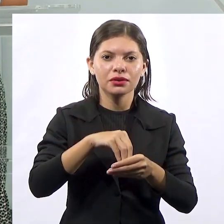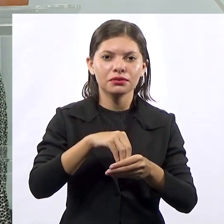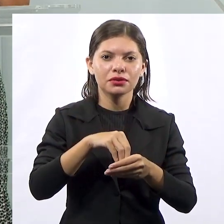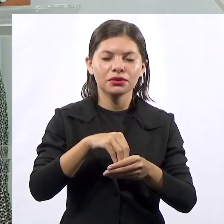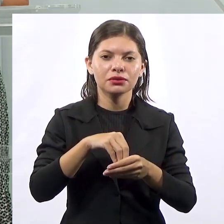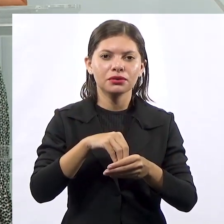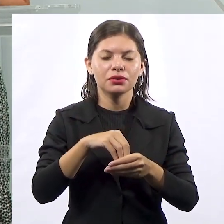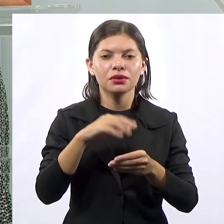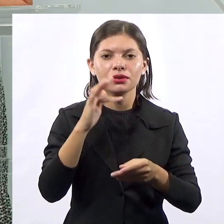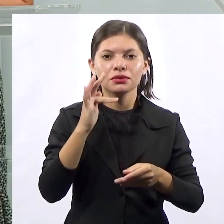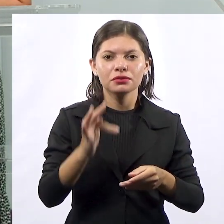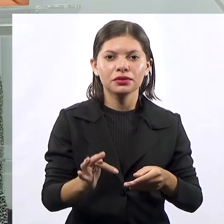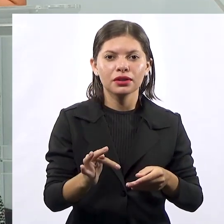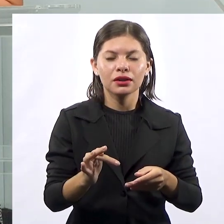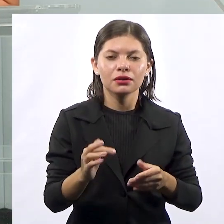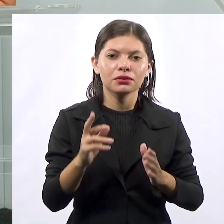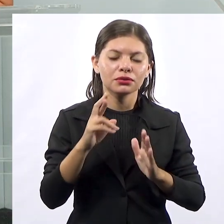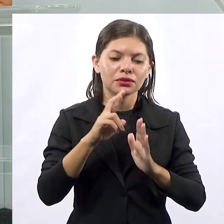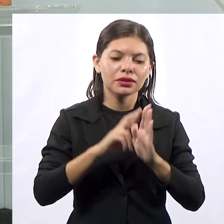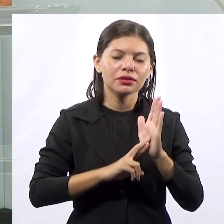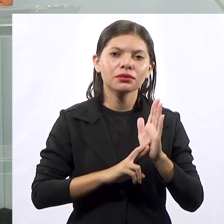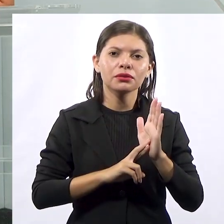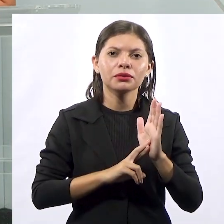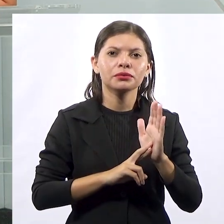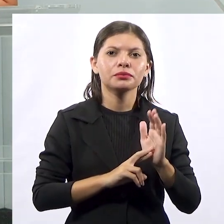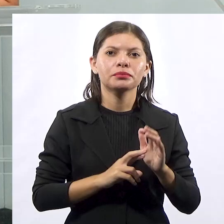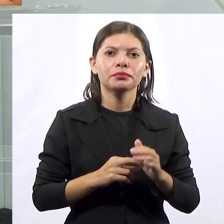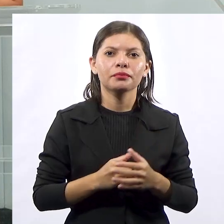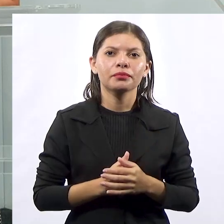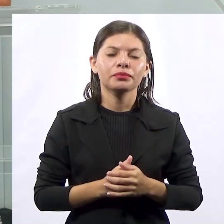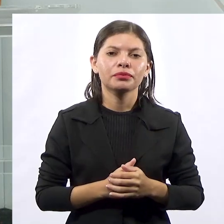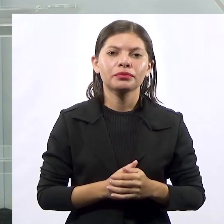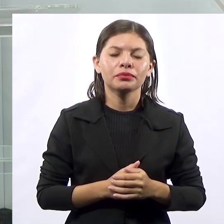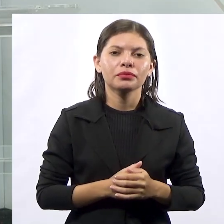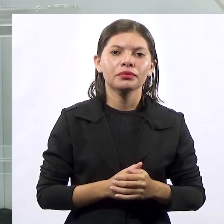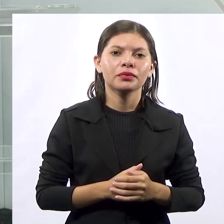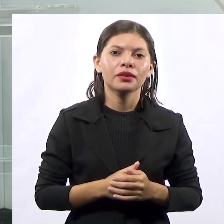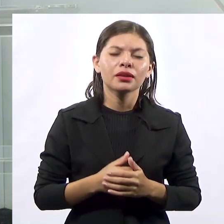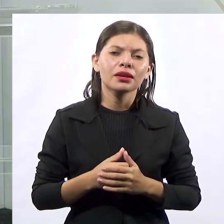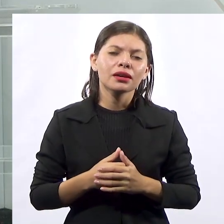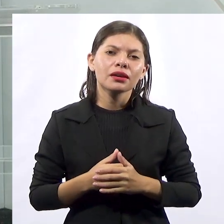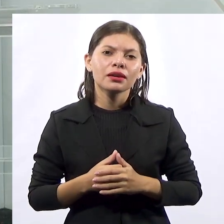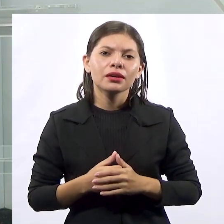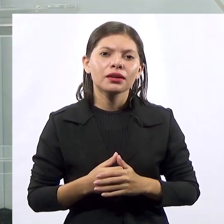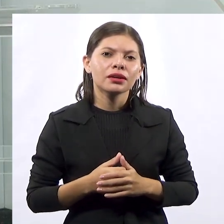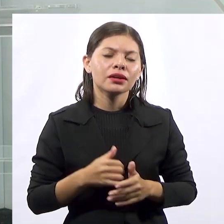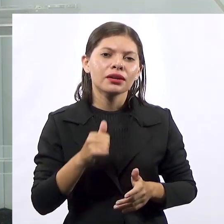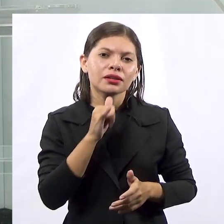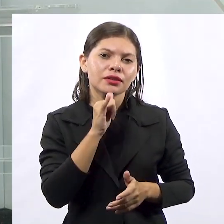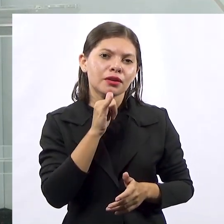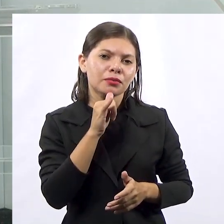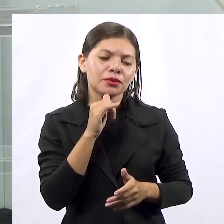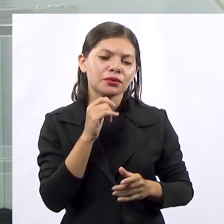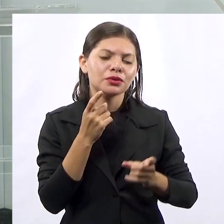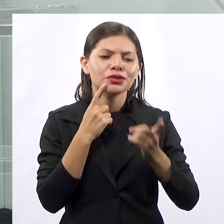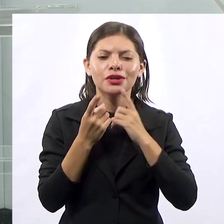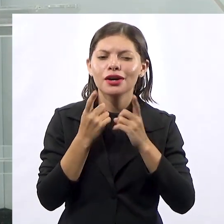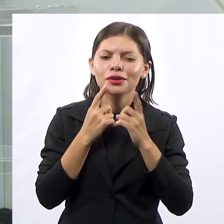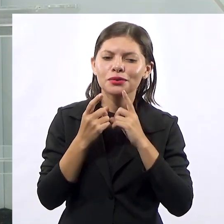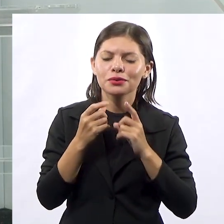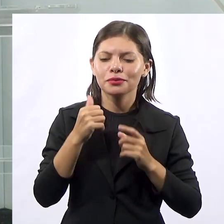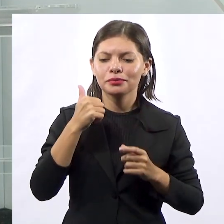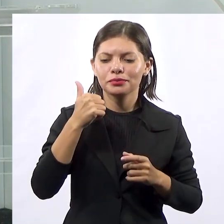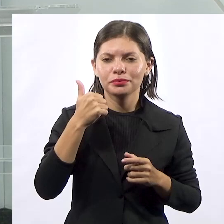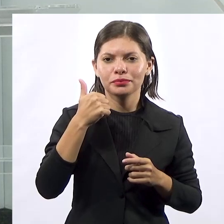foto lá no final do apêndice, né? Como professora, o diálogo deu